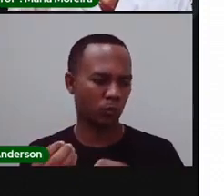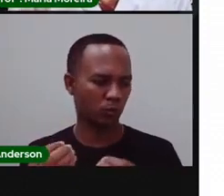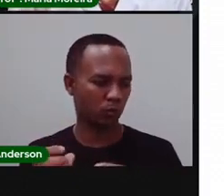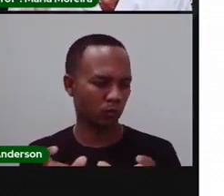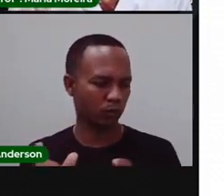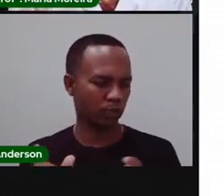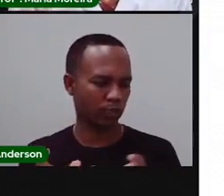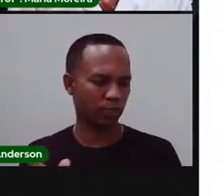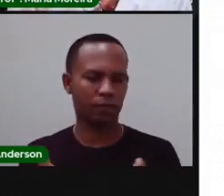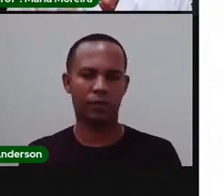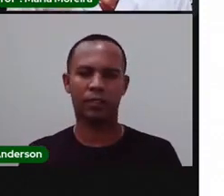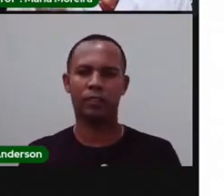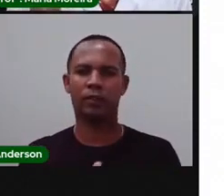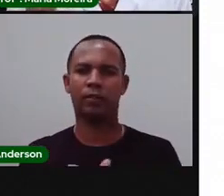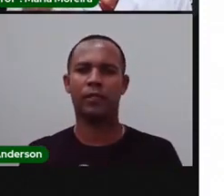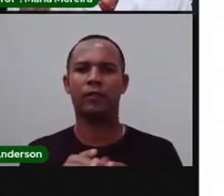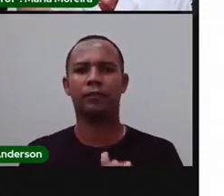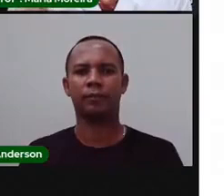micareta,